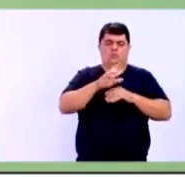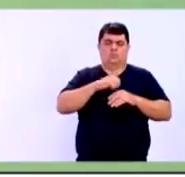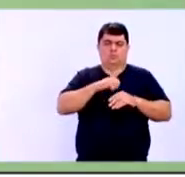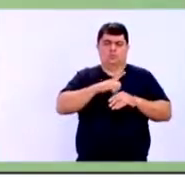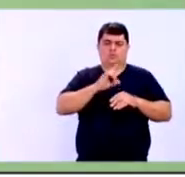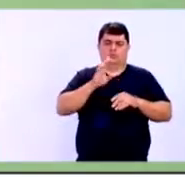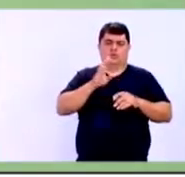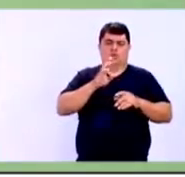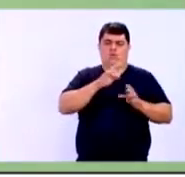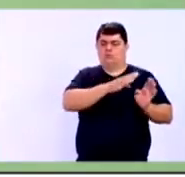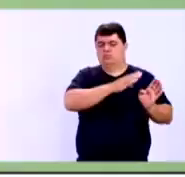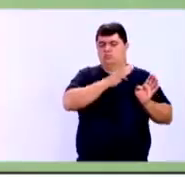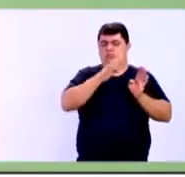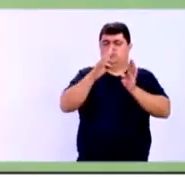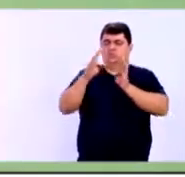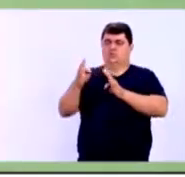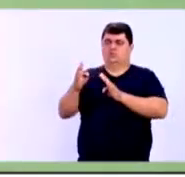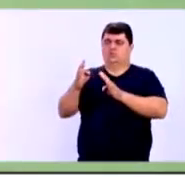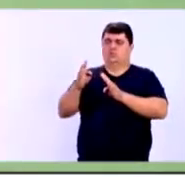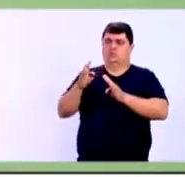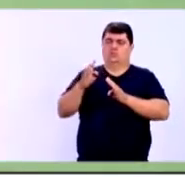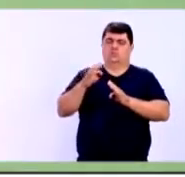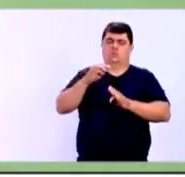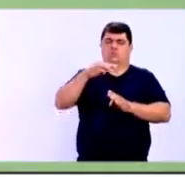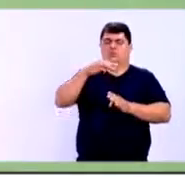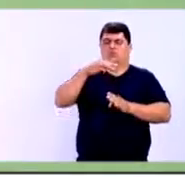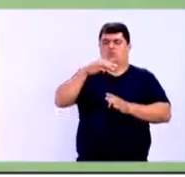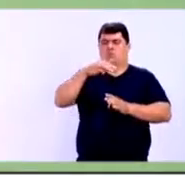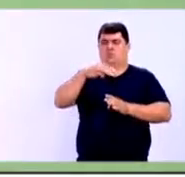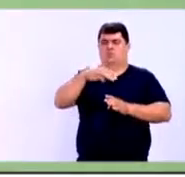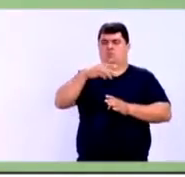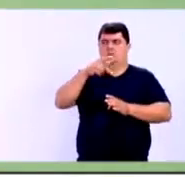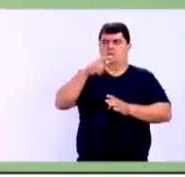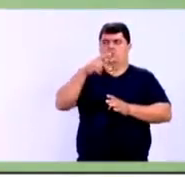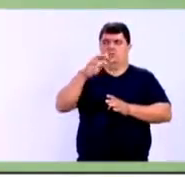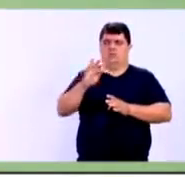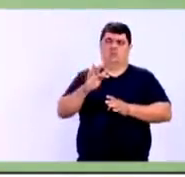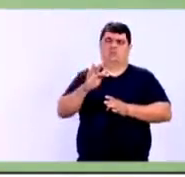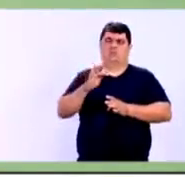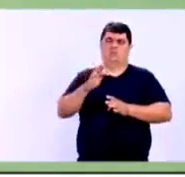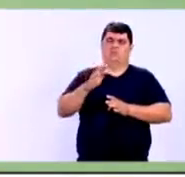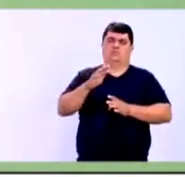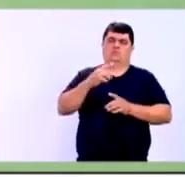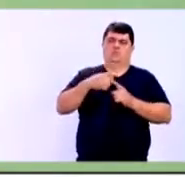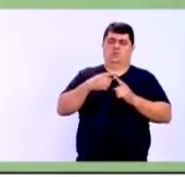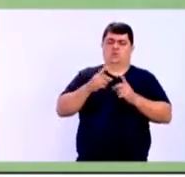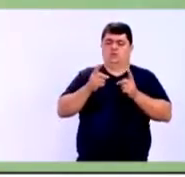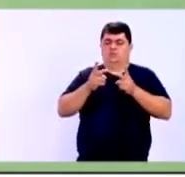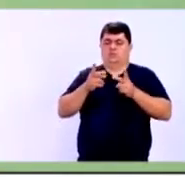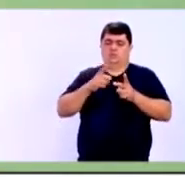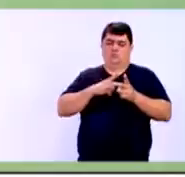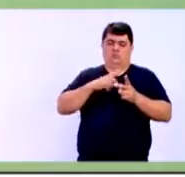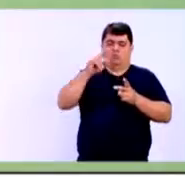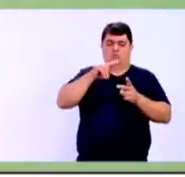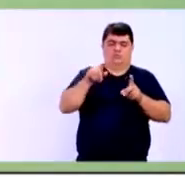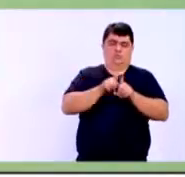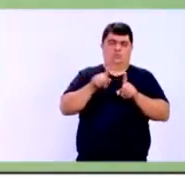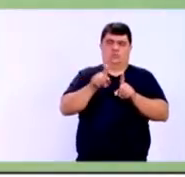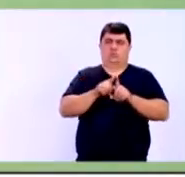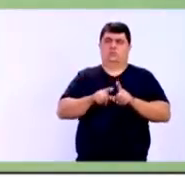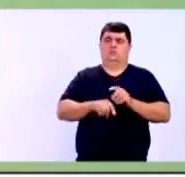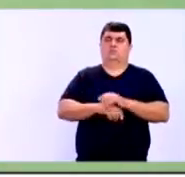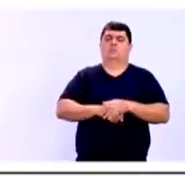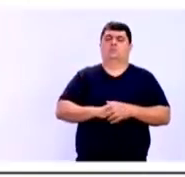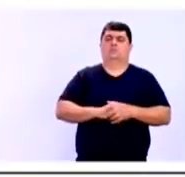no final do período, pela média dos custos dos materiais que estiveram disponíveis para venda e para uso durante o período, todo o